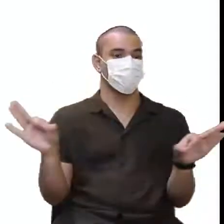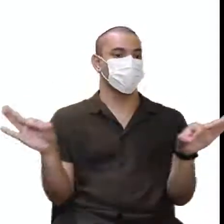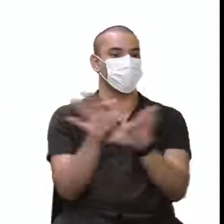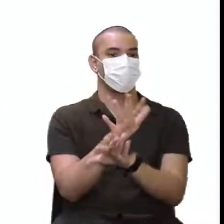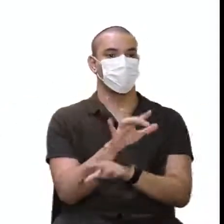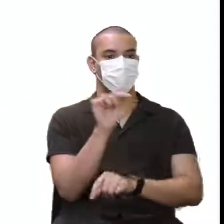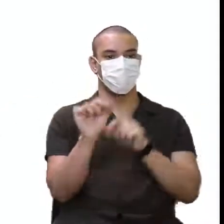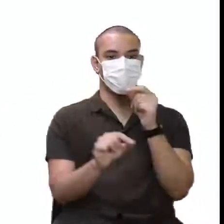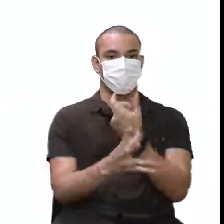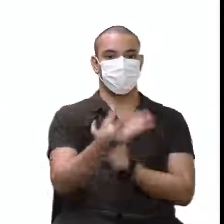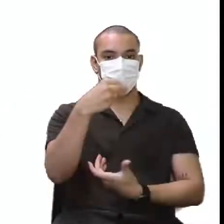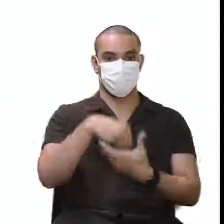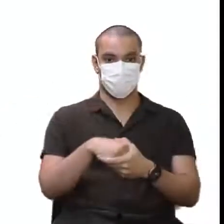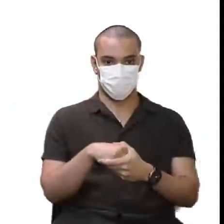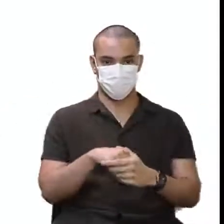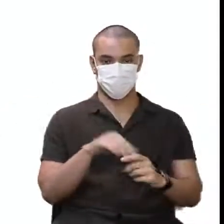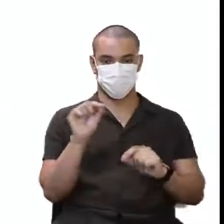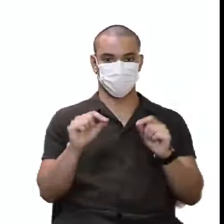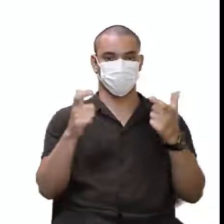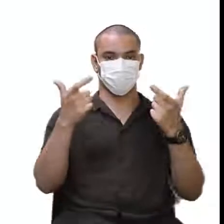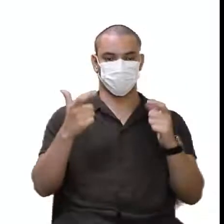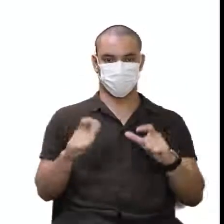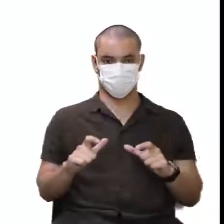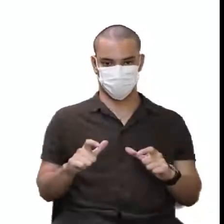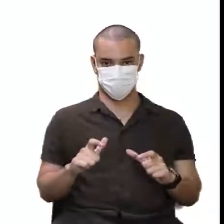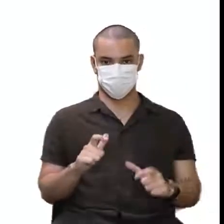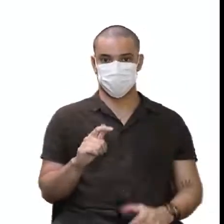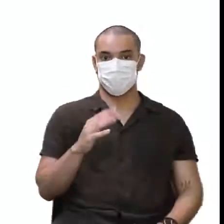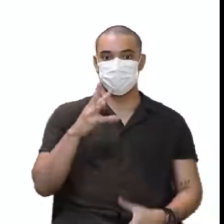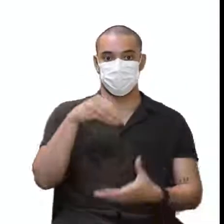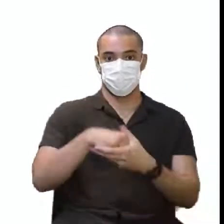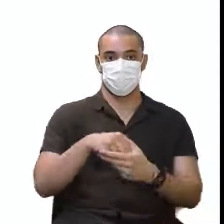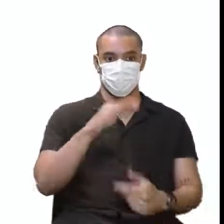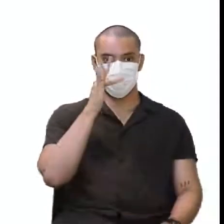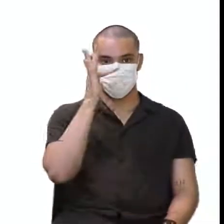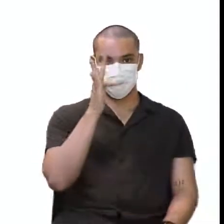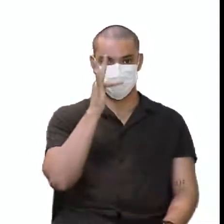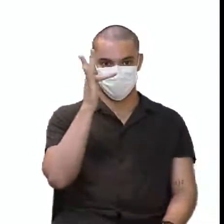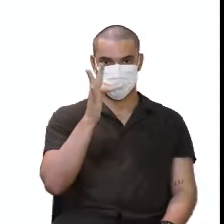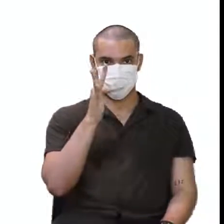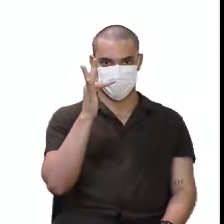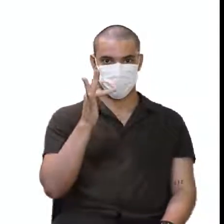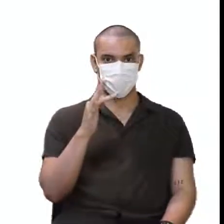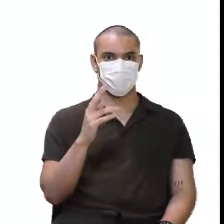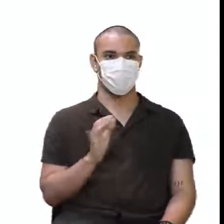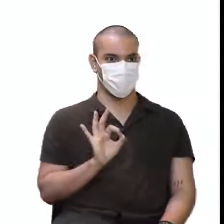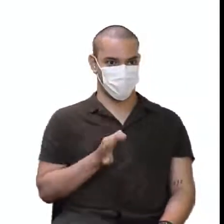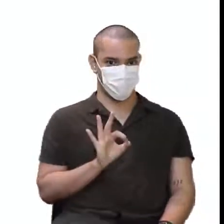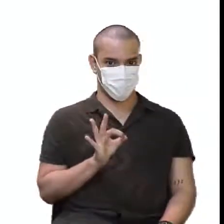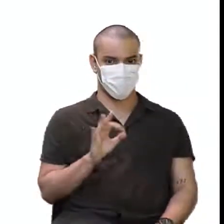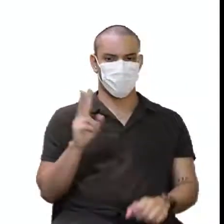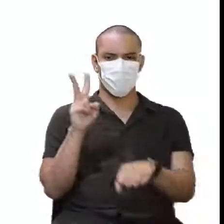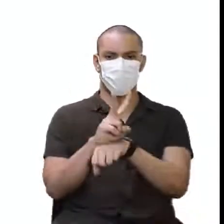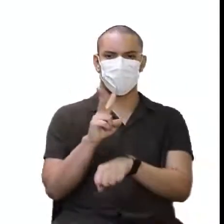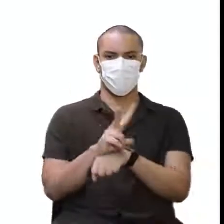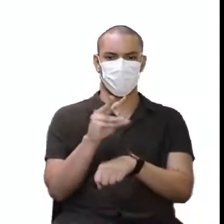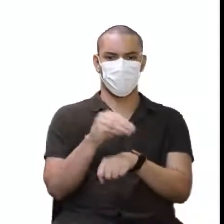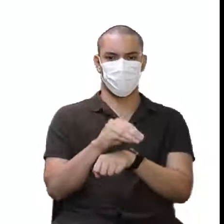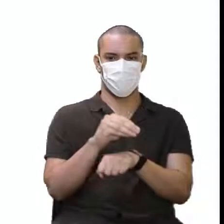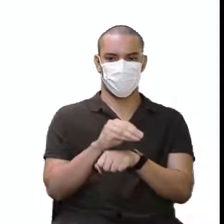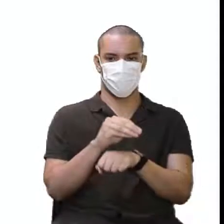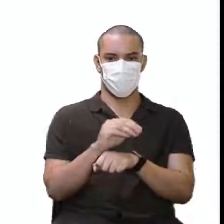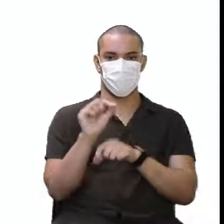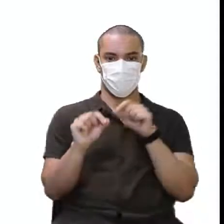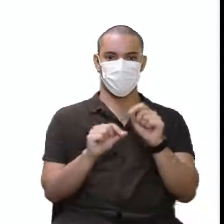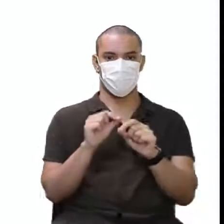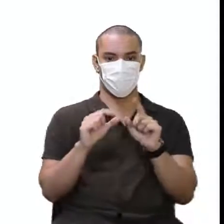encerrados, guardadinhos. Aonde, professor? Na flor. Professor, é ótimo. Protegidas pelas pétalas, tá